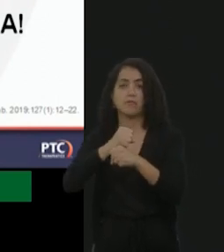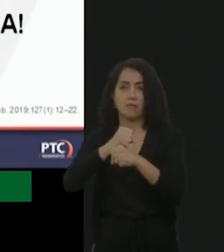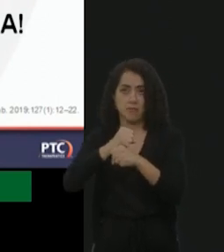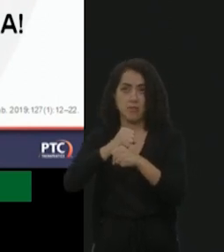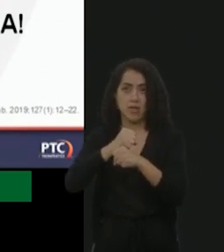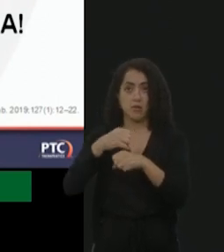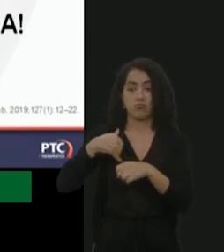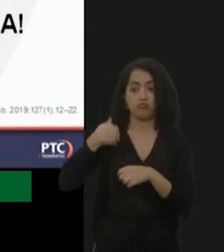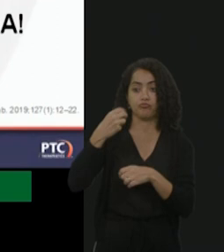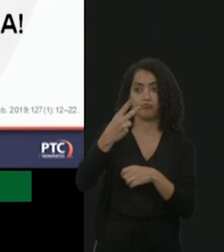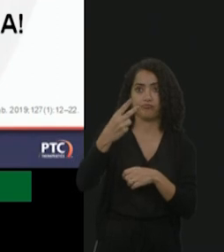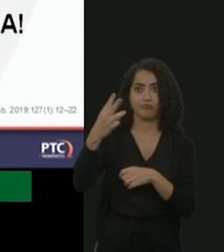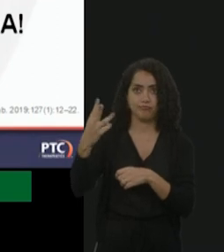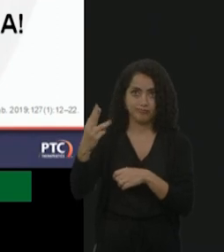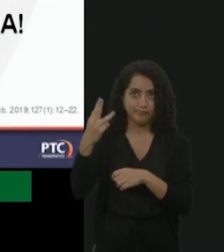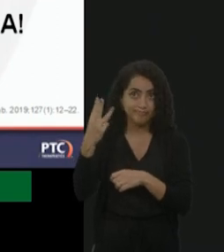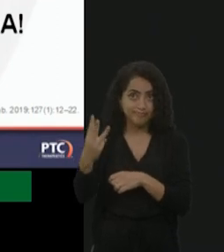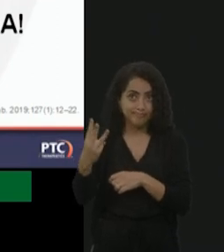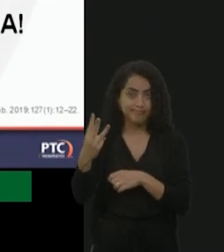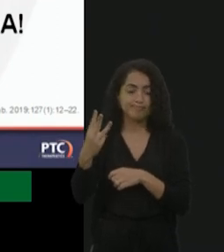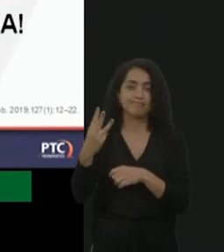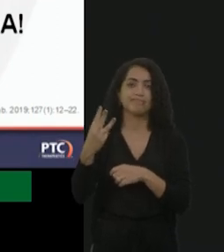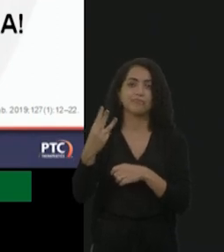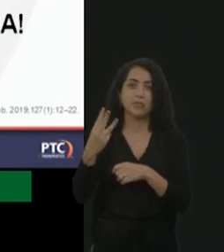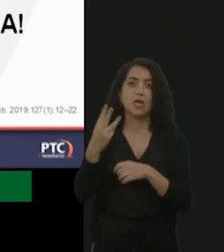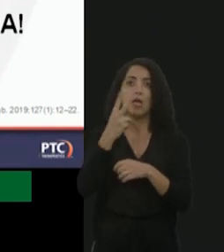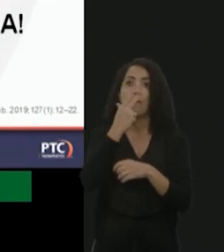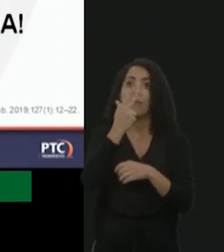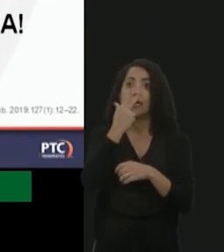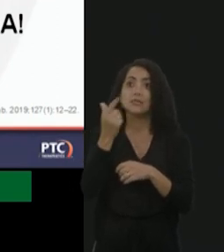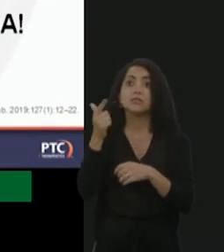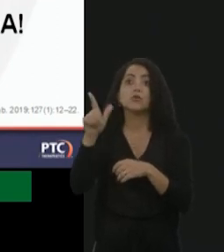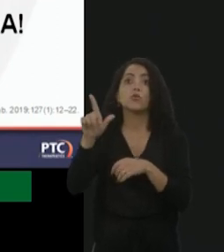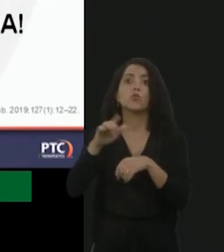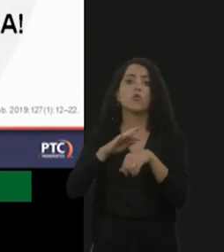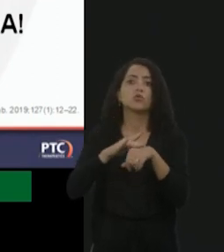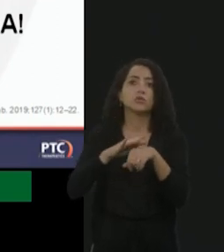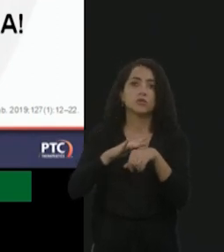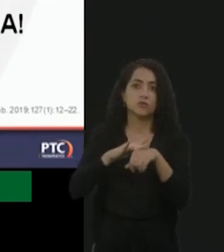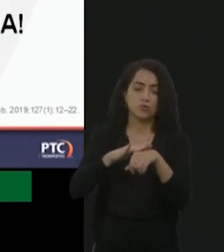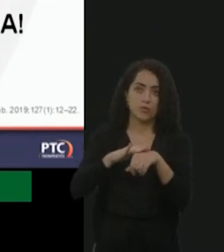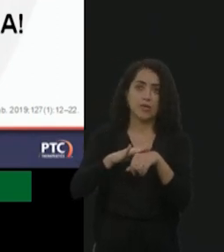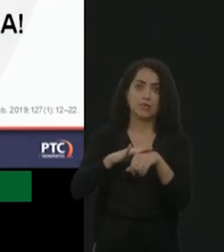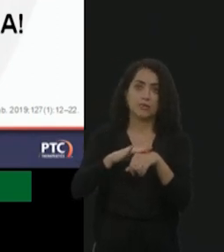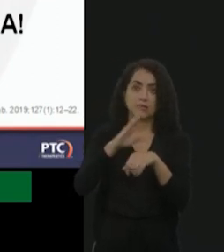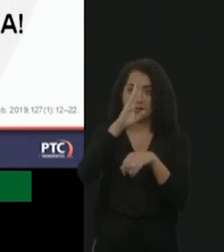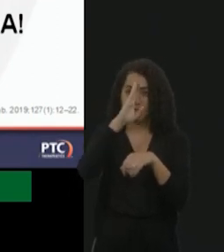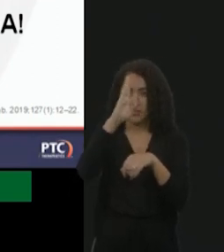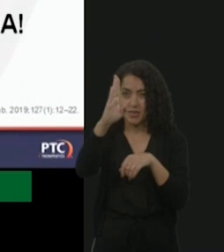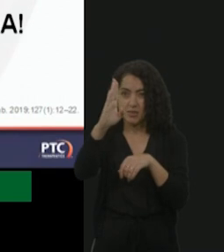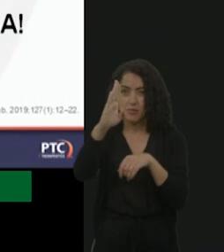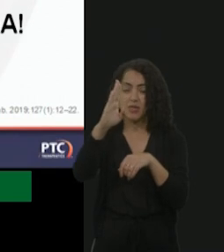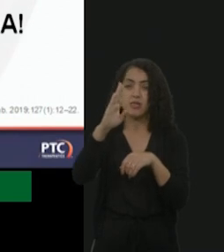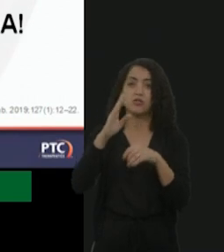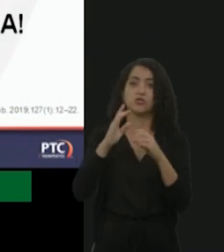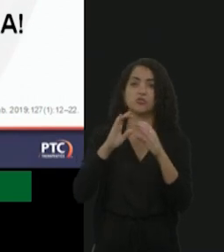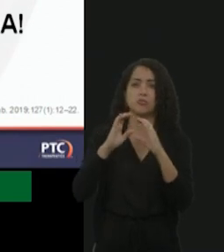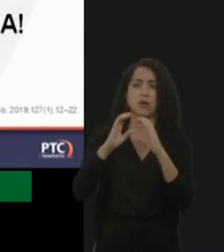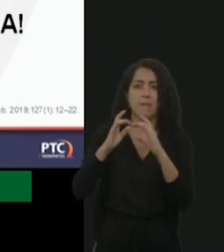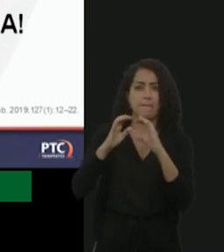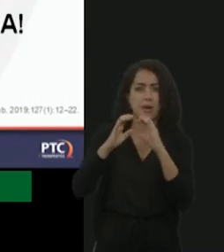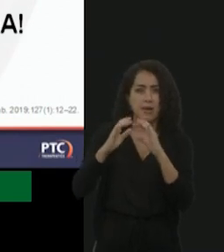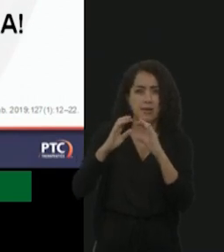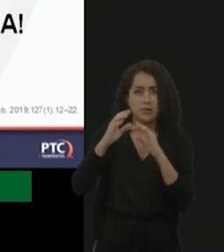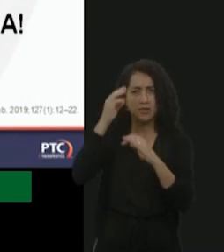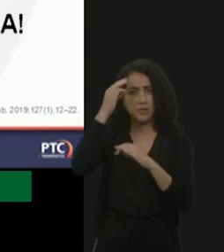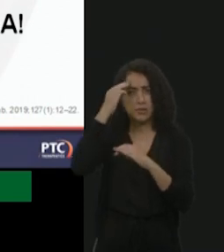23 anos. E por conta de ser parecido com outras condições mais frequentes, principalmente paralisia cerebral e epilepsia, muitas